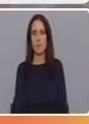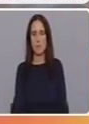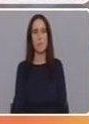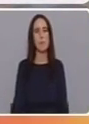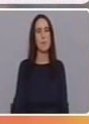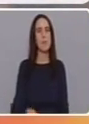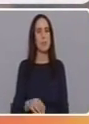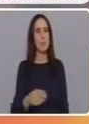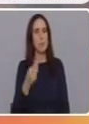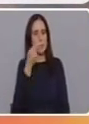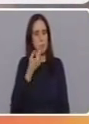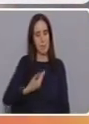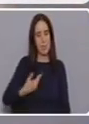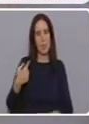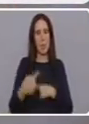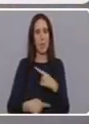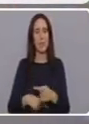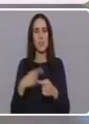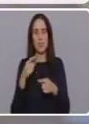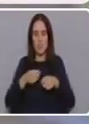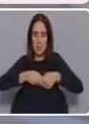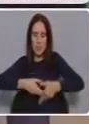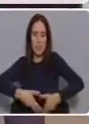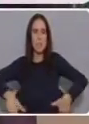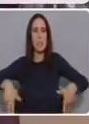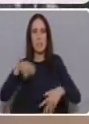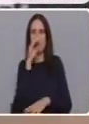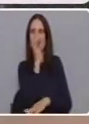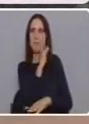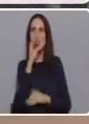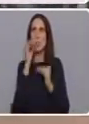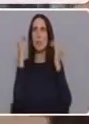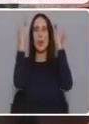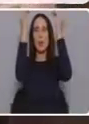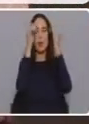Minha raiz de pinho verde, meu céu azul,